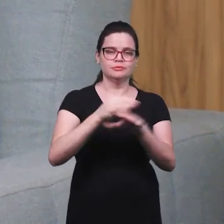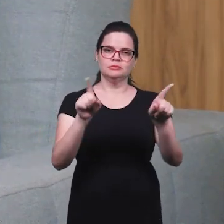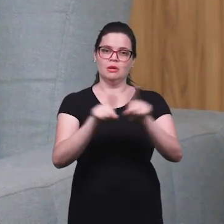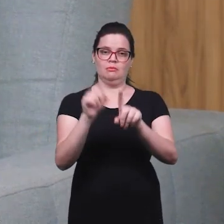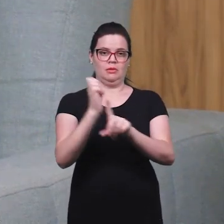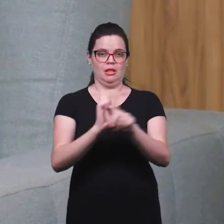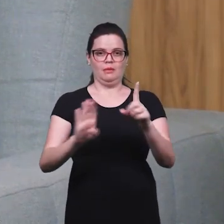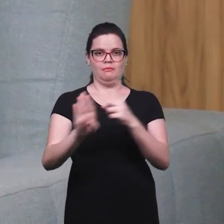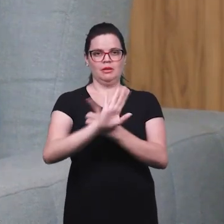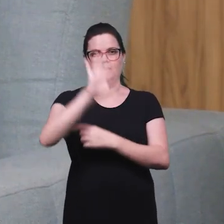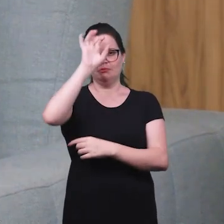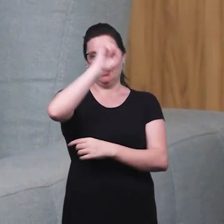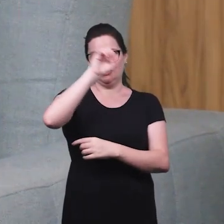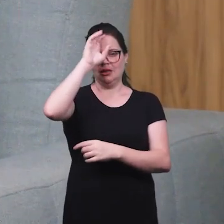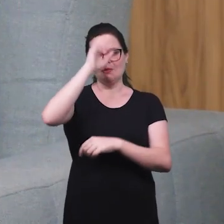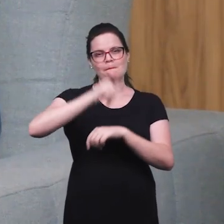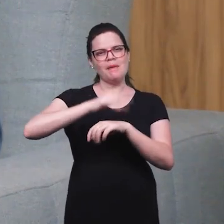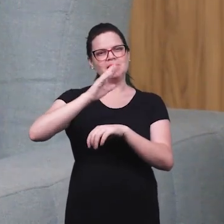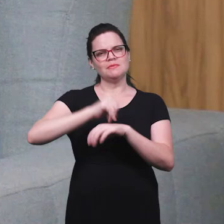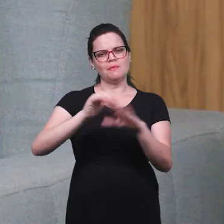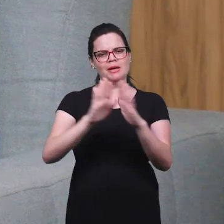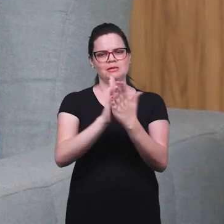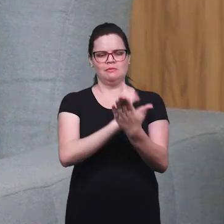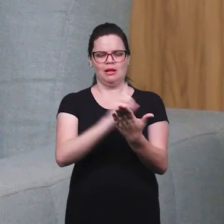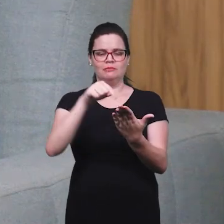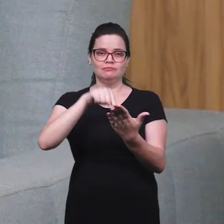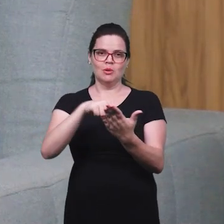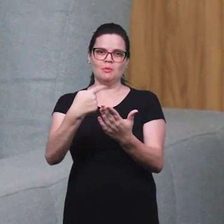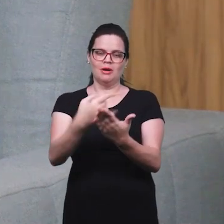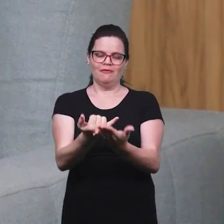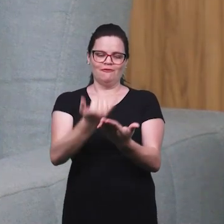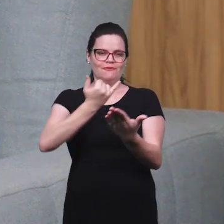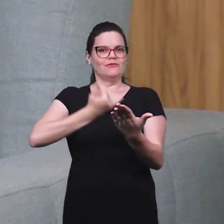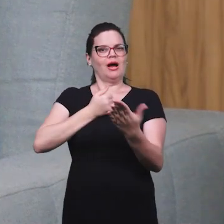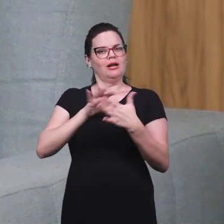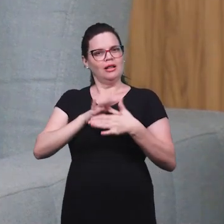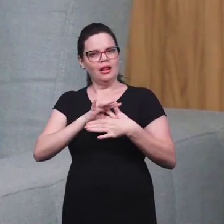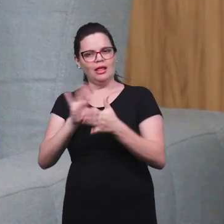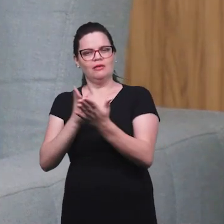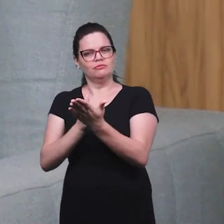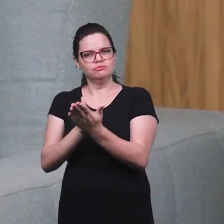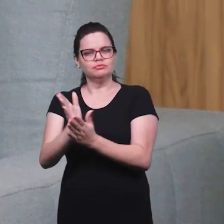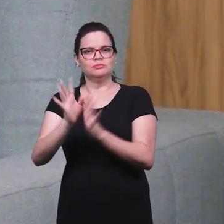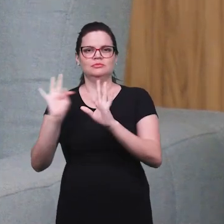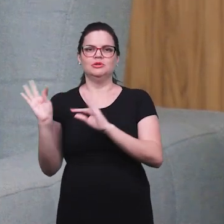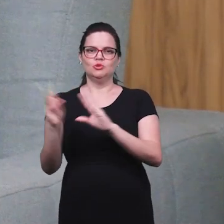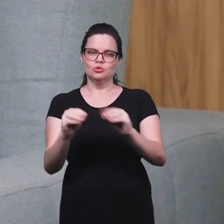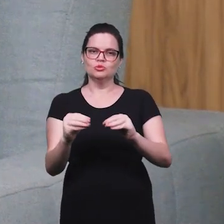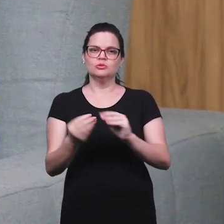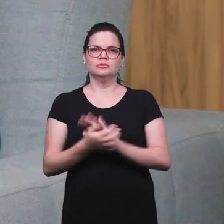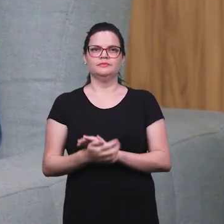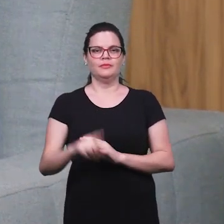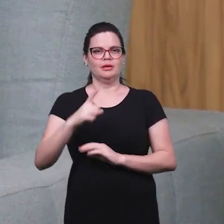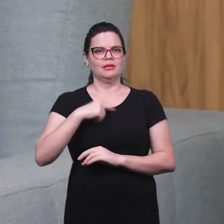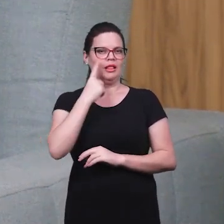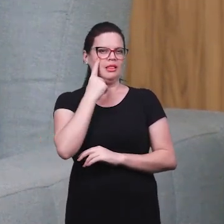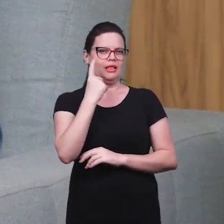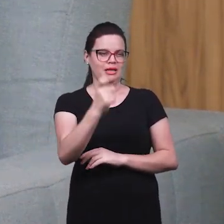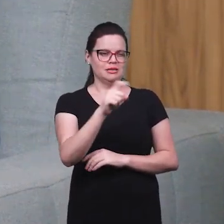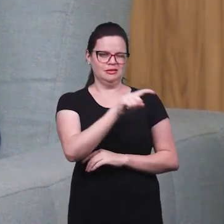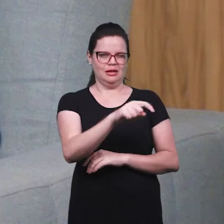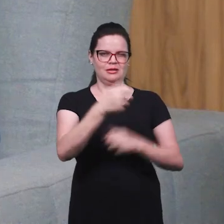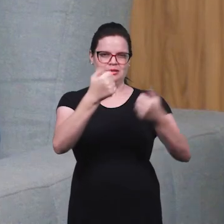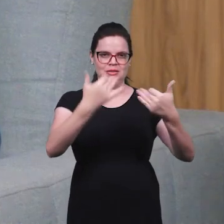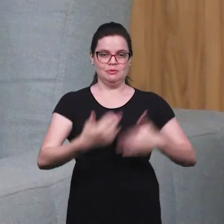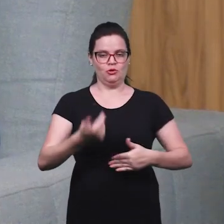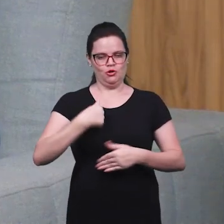da palavra do Senhor. A palavra do Senhor, ela sempre nos guiou. Há algo interessante que o pastor Cosme disse aqui, e eu quero